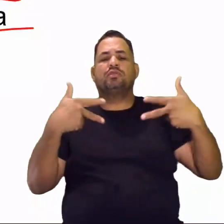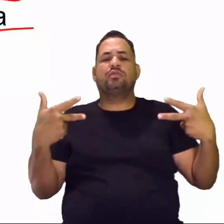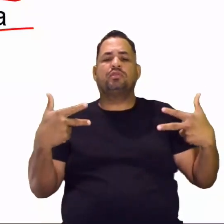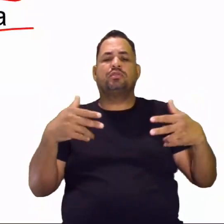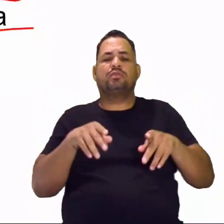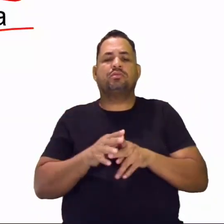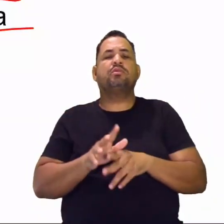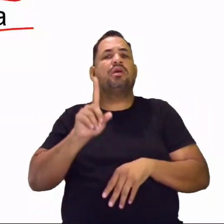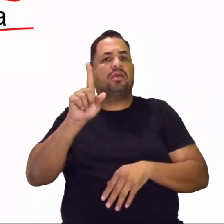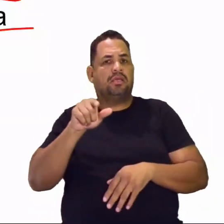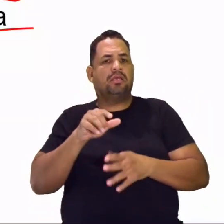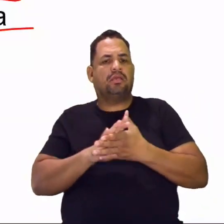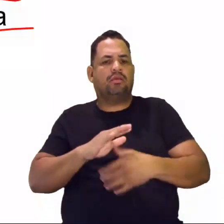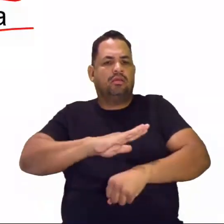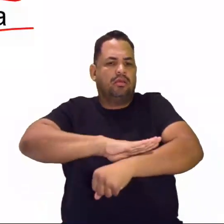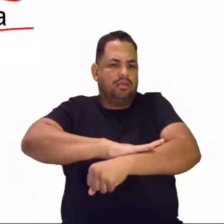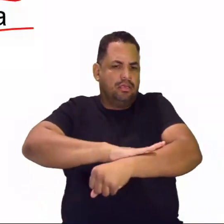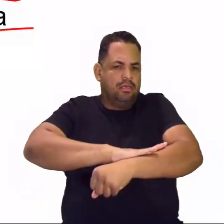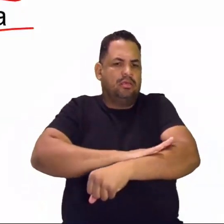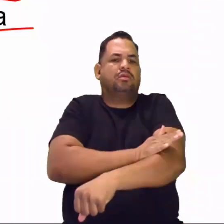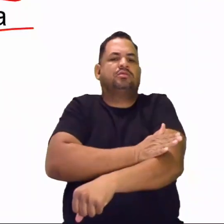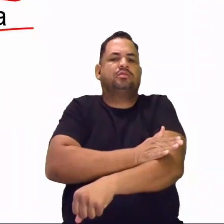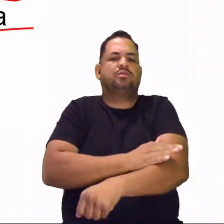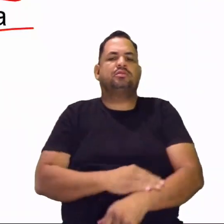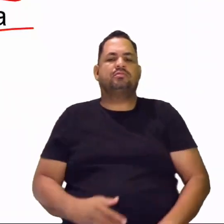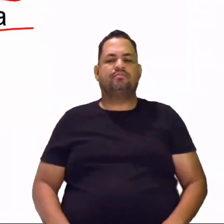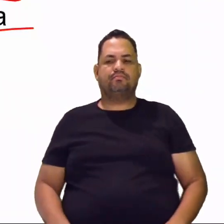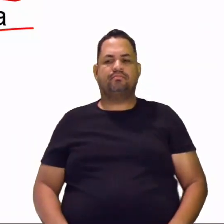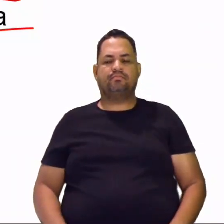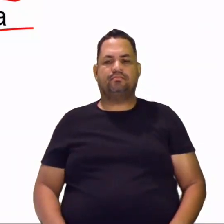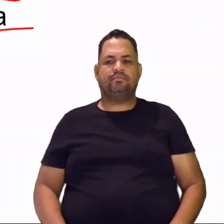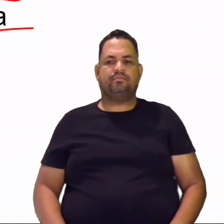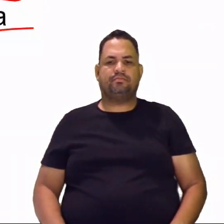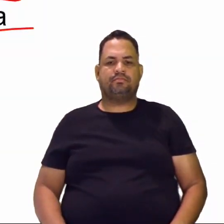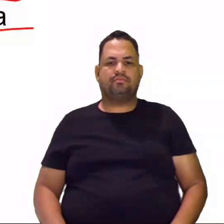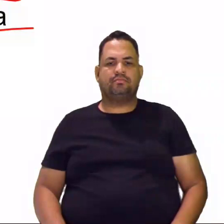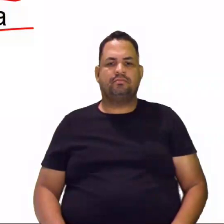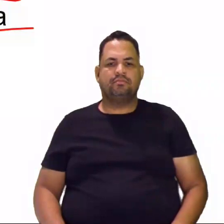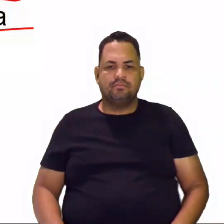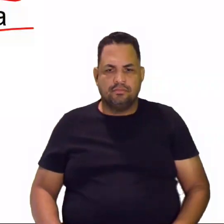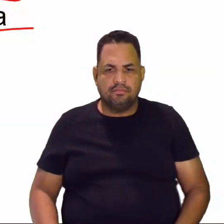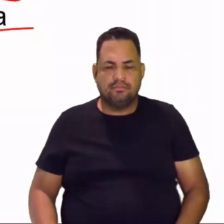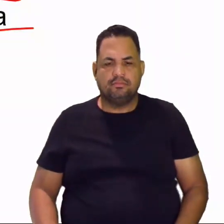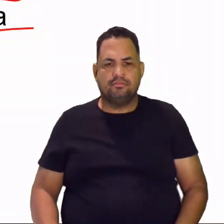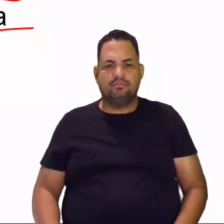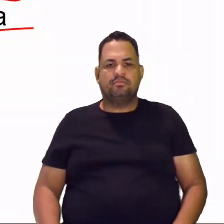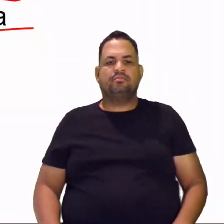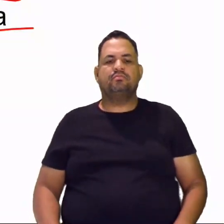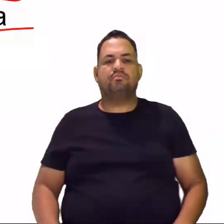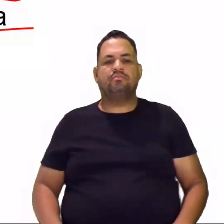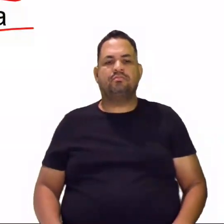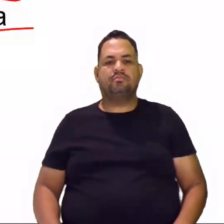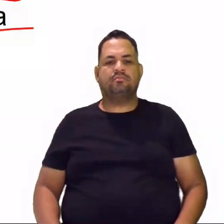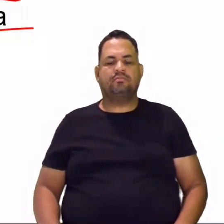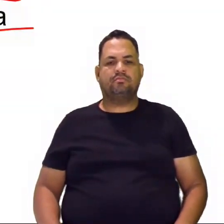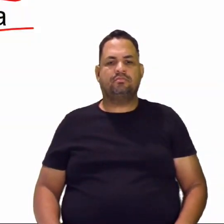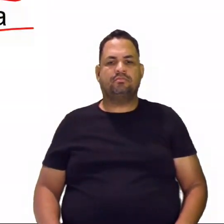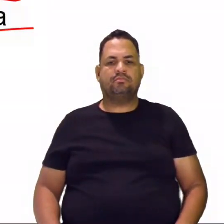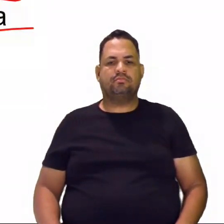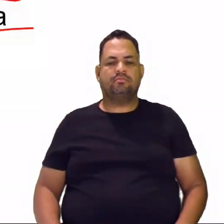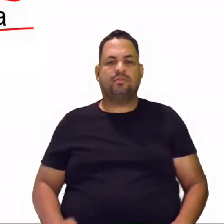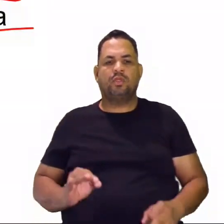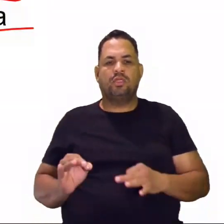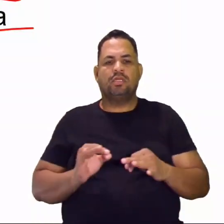étnica, é racismo, tá? Então, anota aí que isso é importante. Toda ação preconceituosa, discriminatória ou